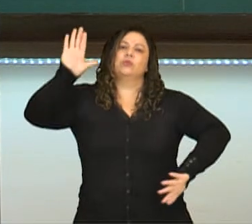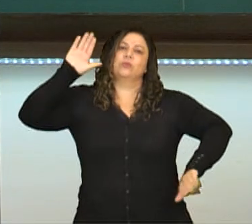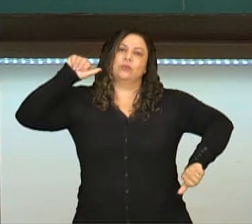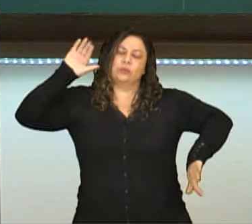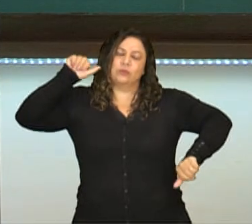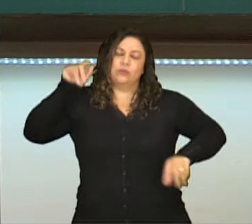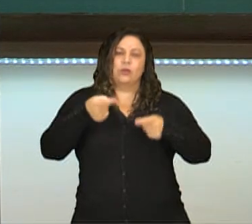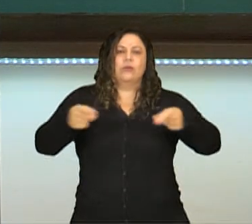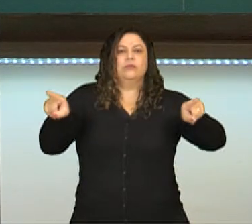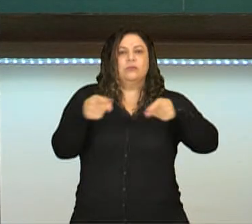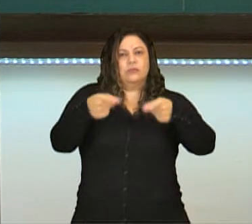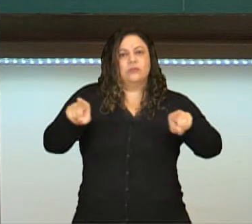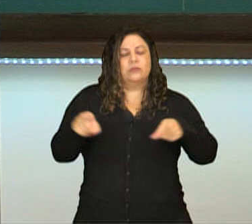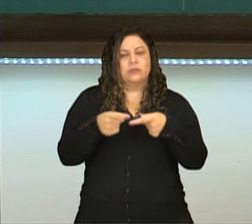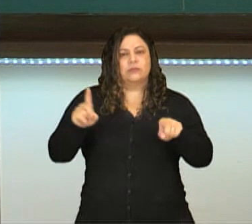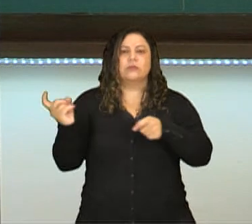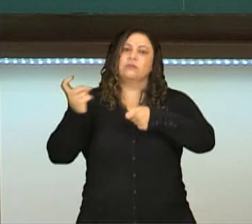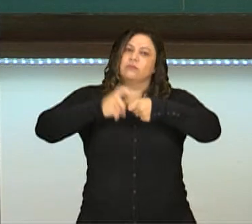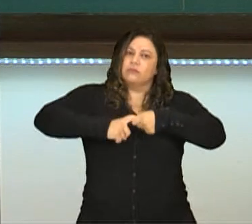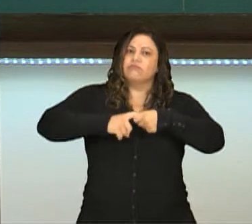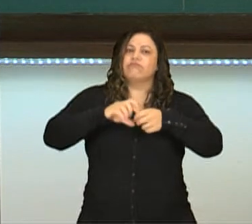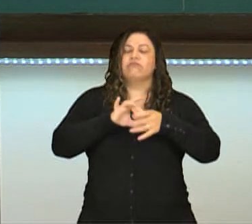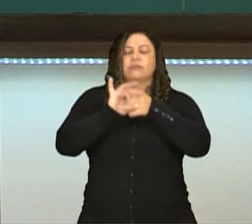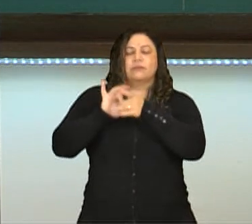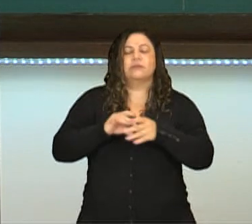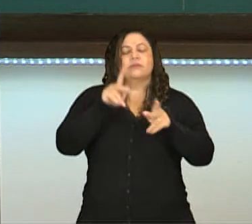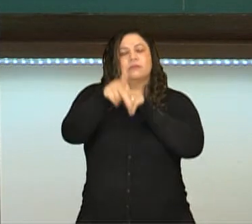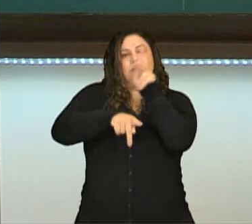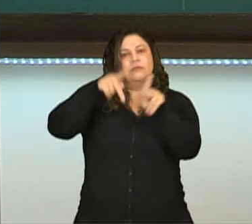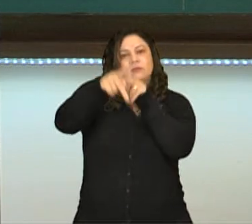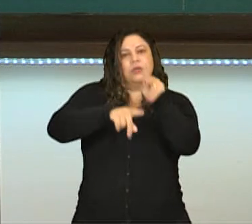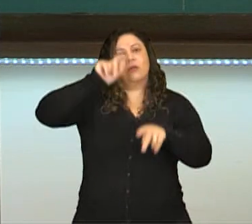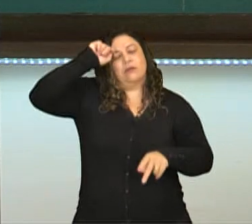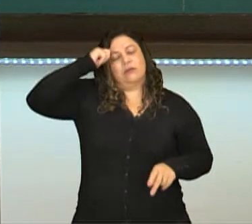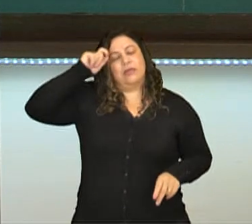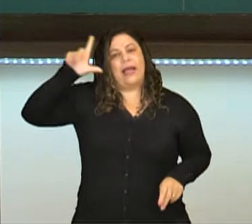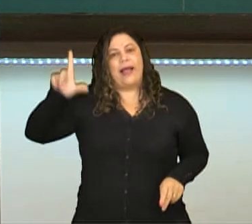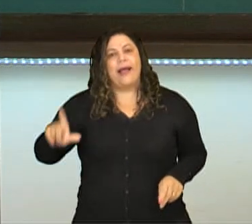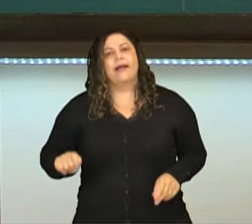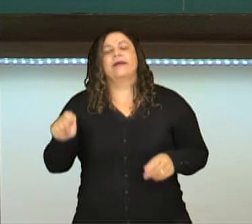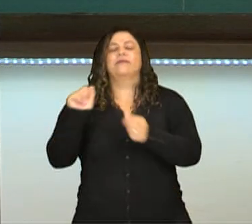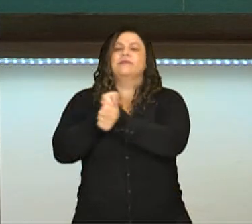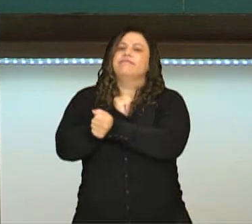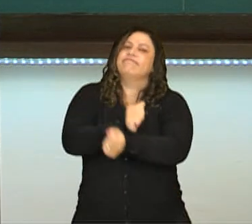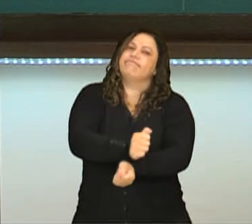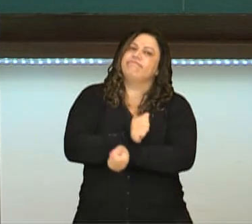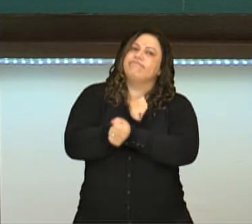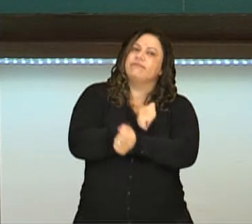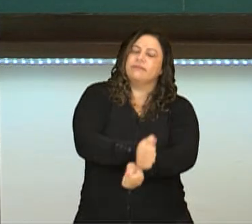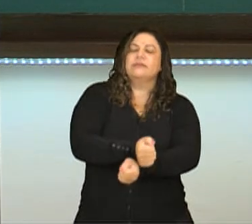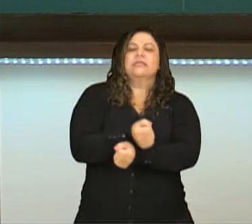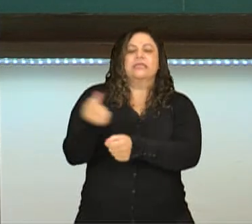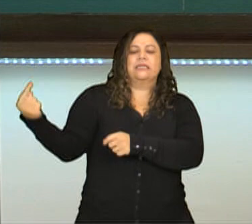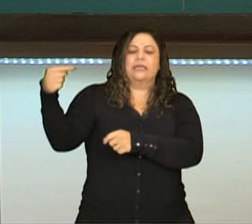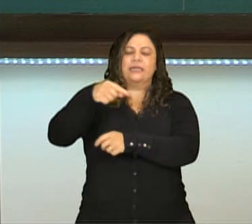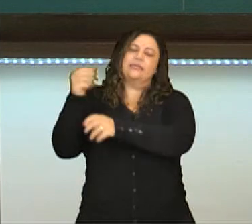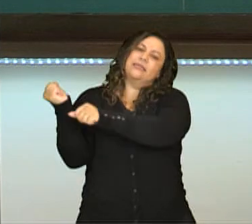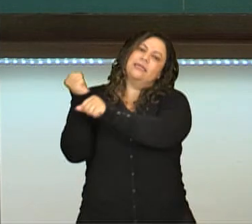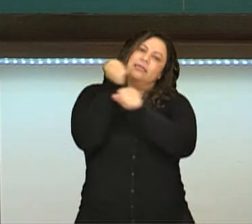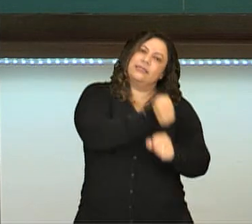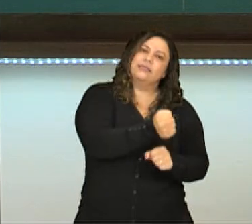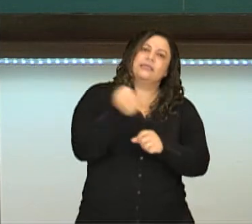suas músicas, associados aos povos africanos que foram trazidos como escravos para o país ali,